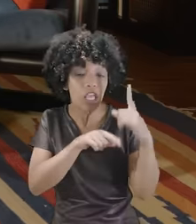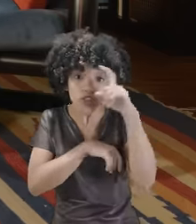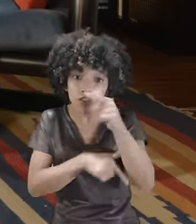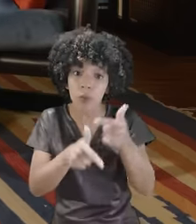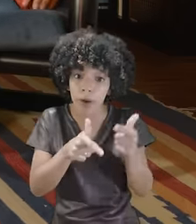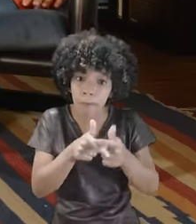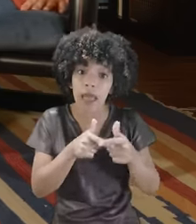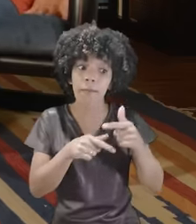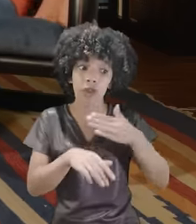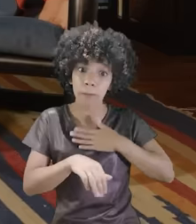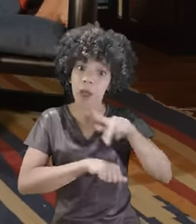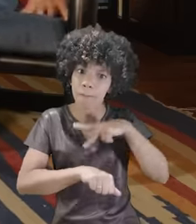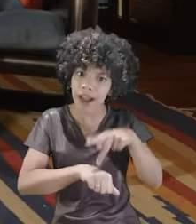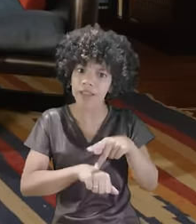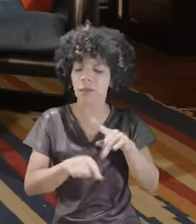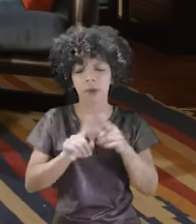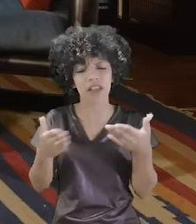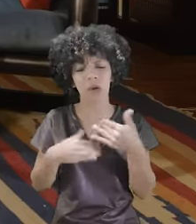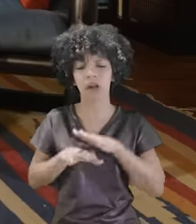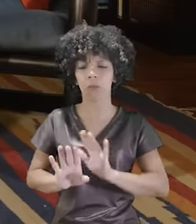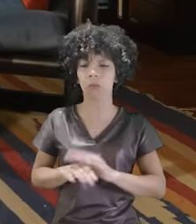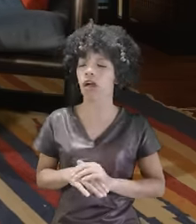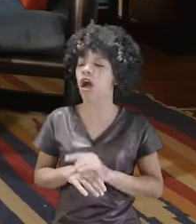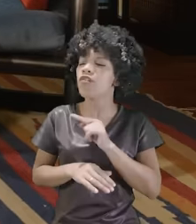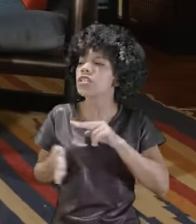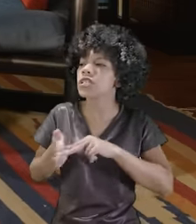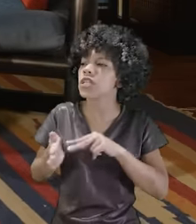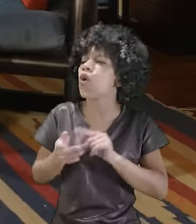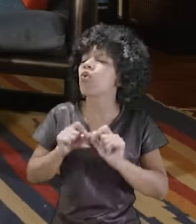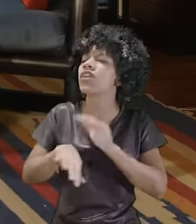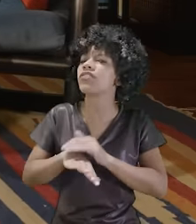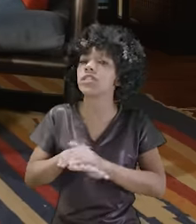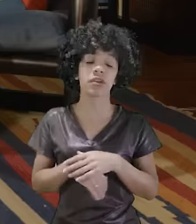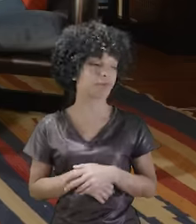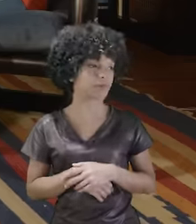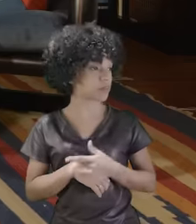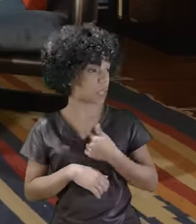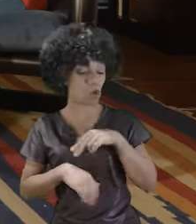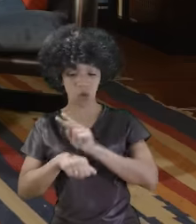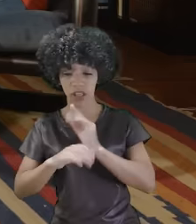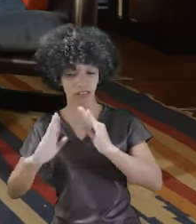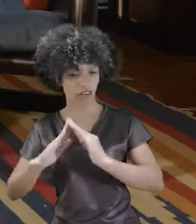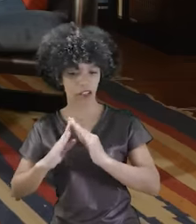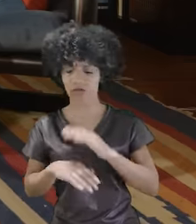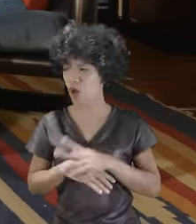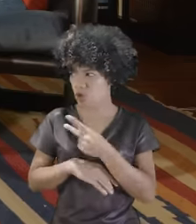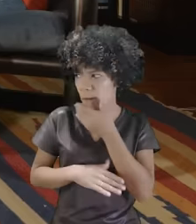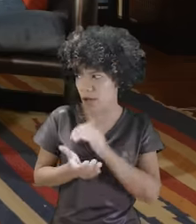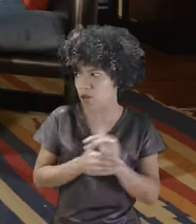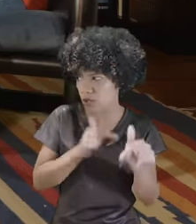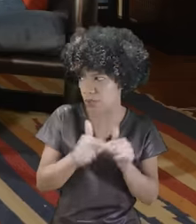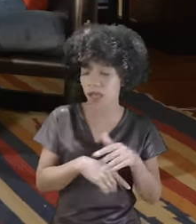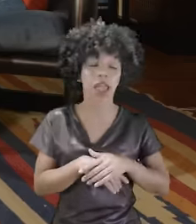é pesada mas agora não mais um sente mais você não a Siri você fazer o quê em casa você trabalha o seu marido trabalhava